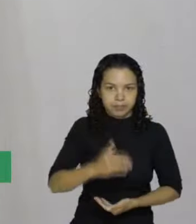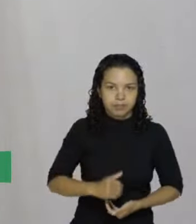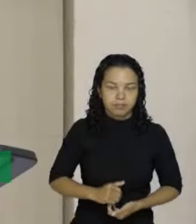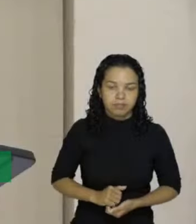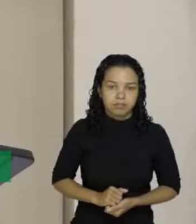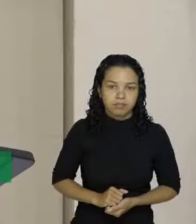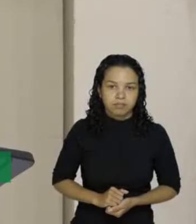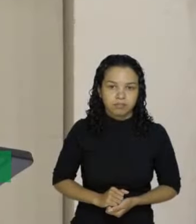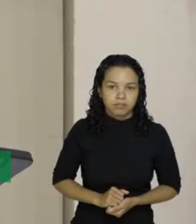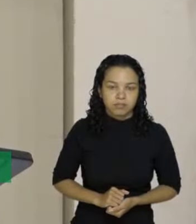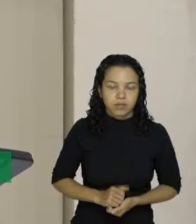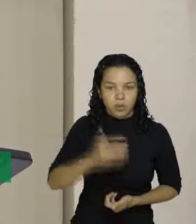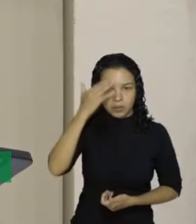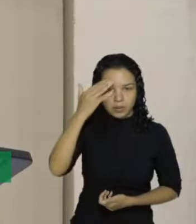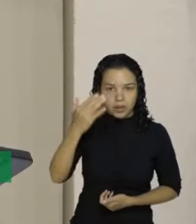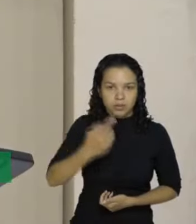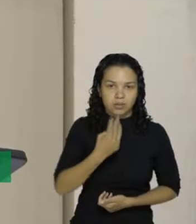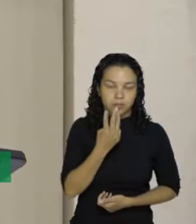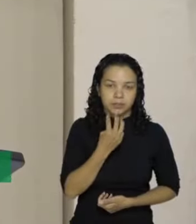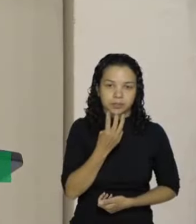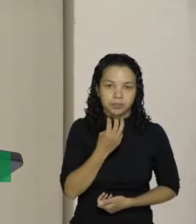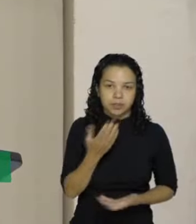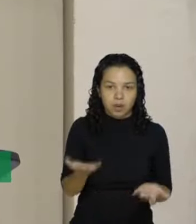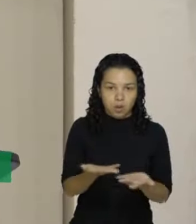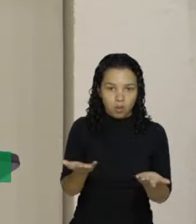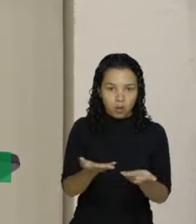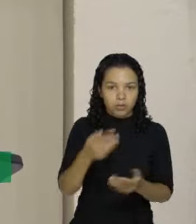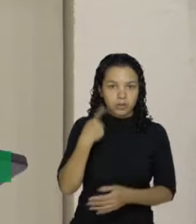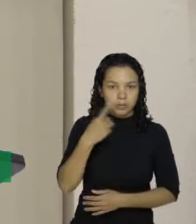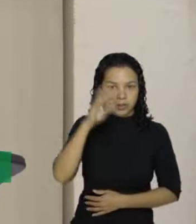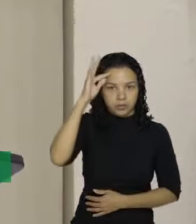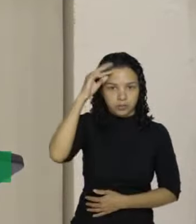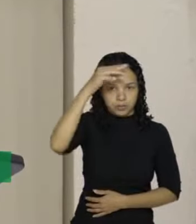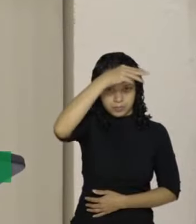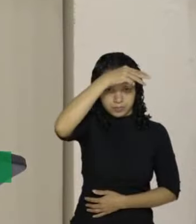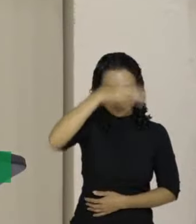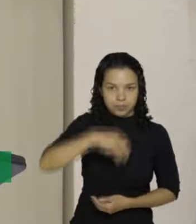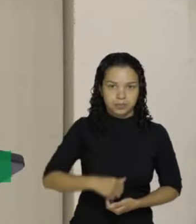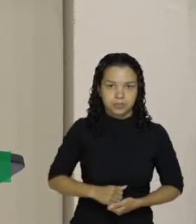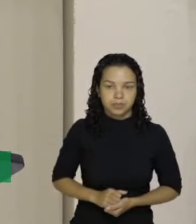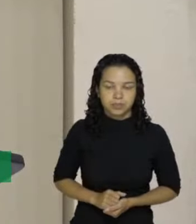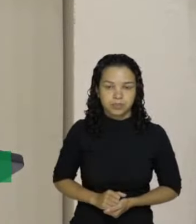Obrigado, deputado Marquito. Com a palavra, o deputado Fabiano da Luz,